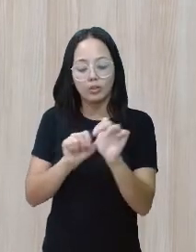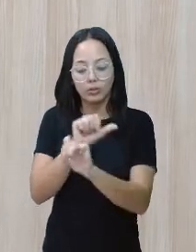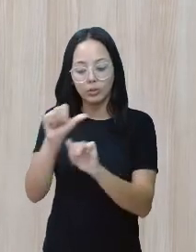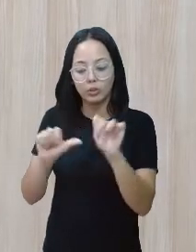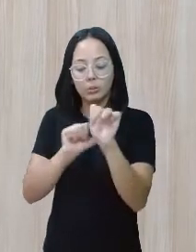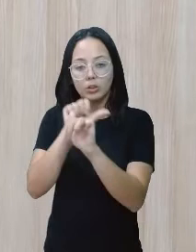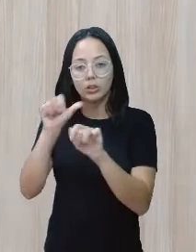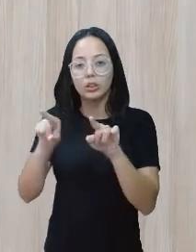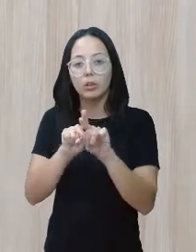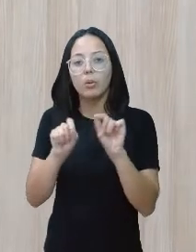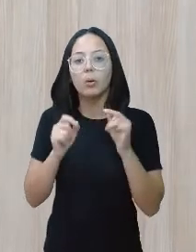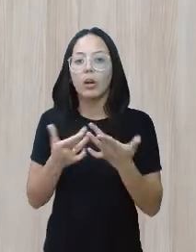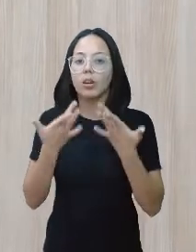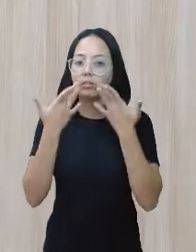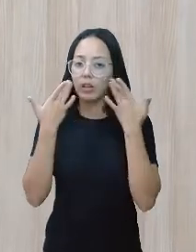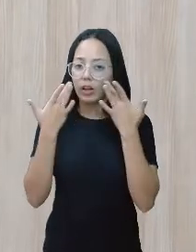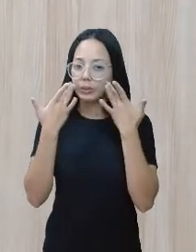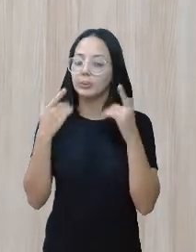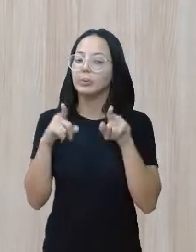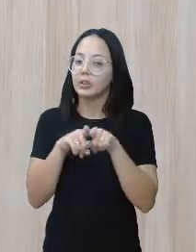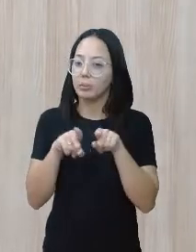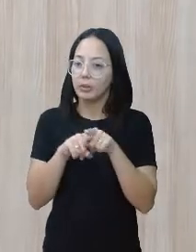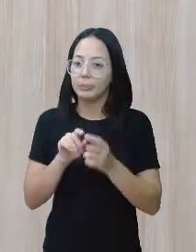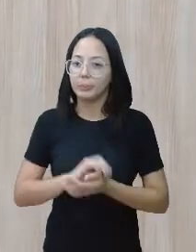mudanças para o teatro também.